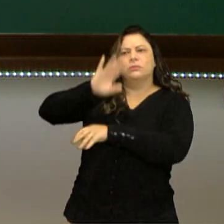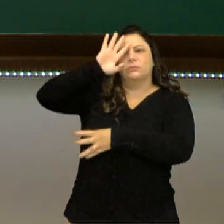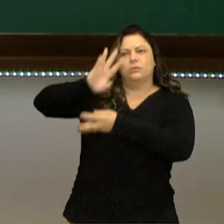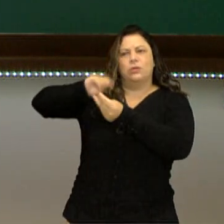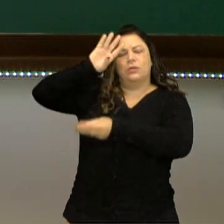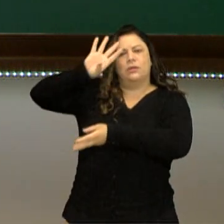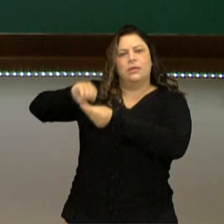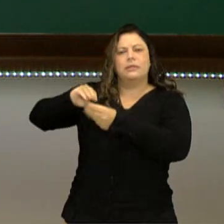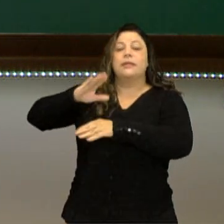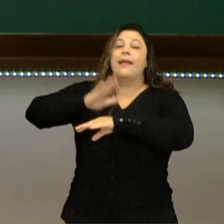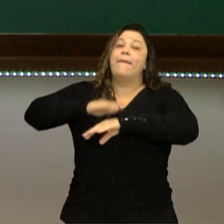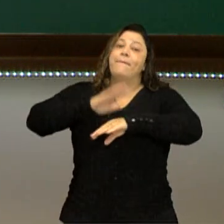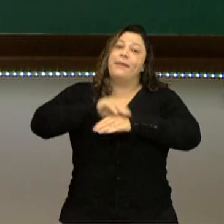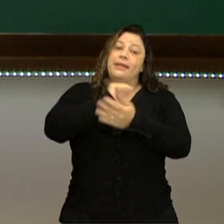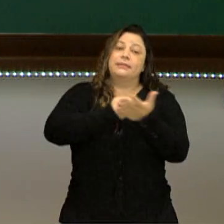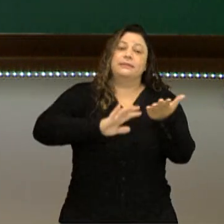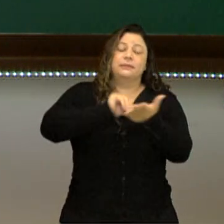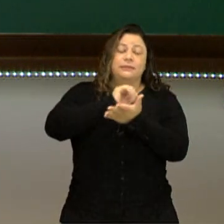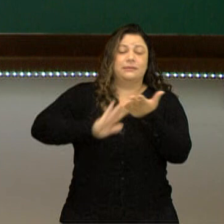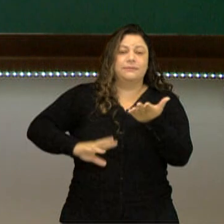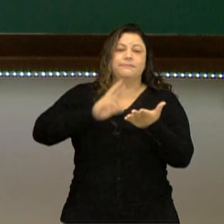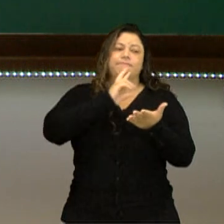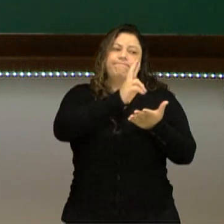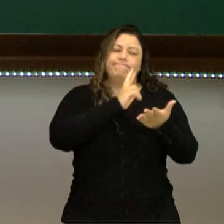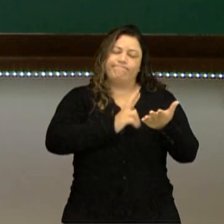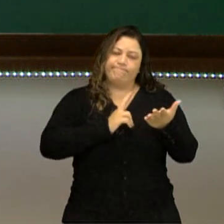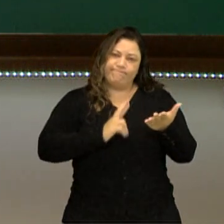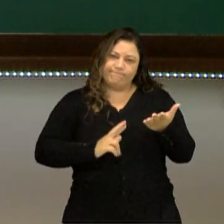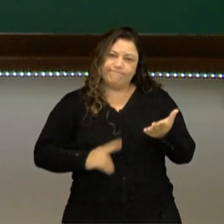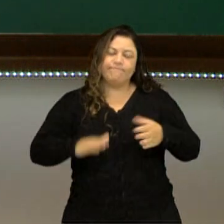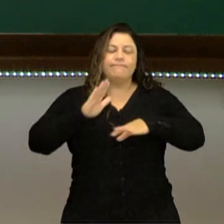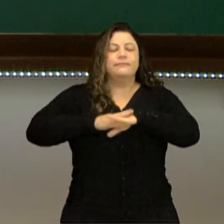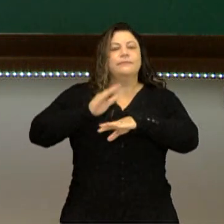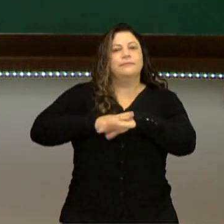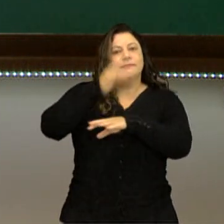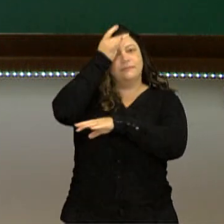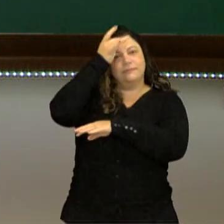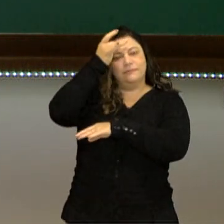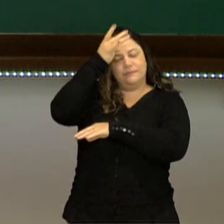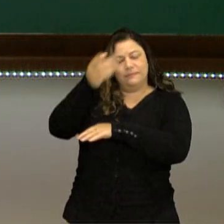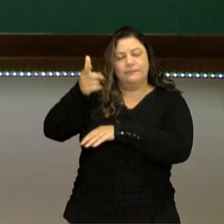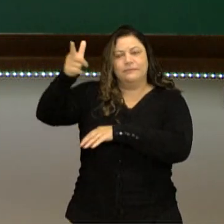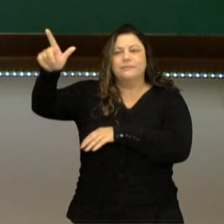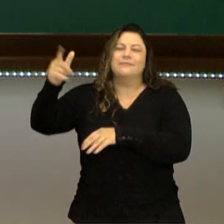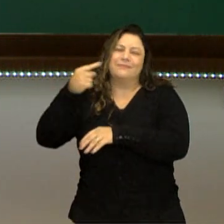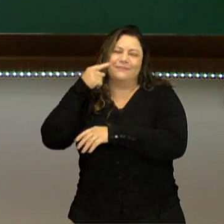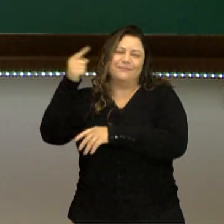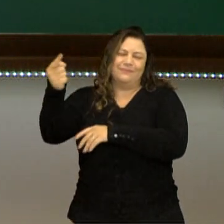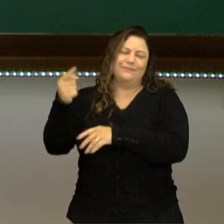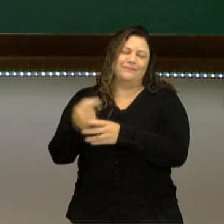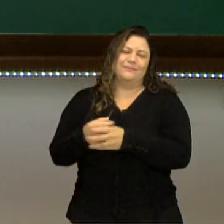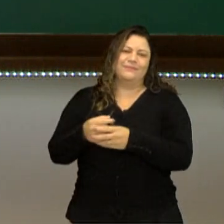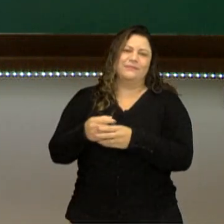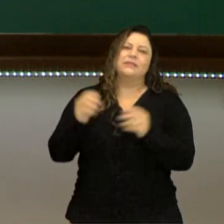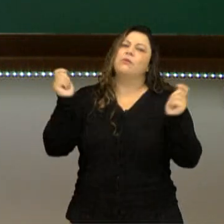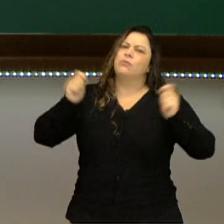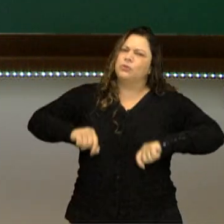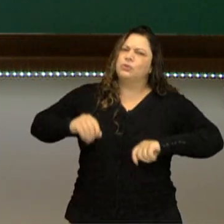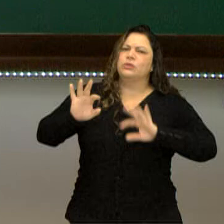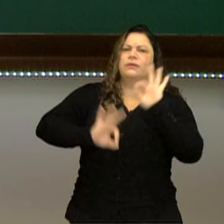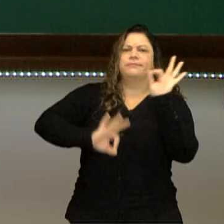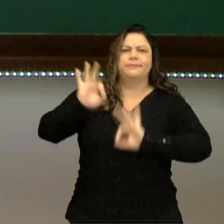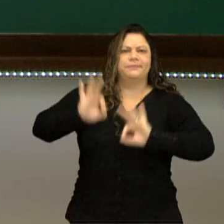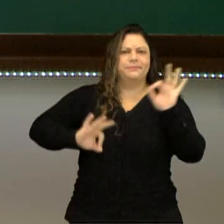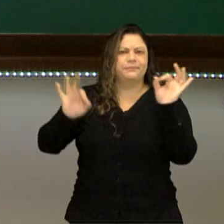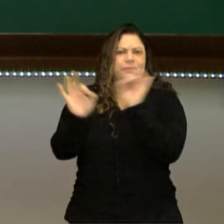dou. Quanto mais exercícios forem resolvidos, mais fácil quando aparecer outros similares, porque você já está preparado